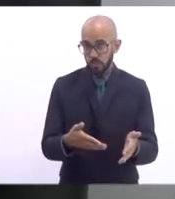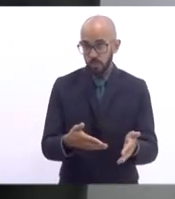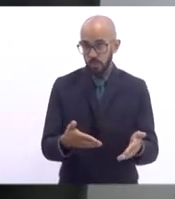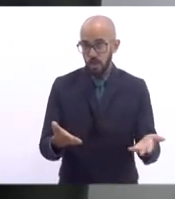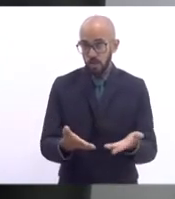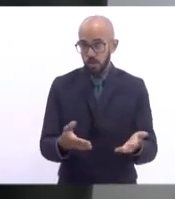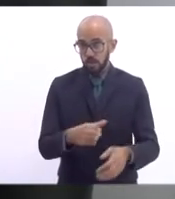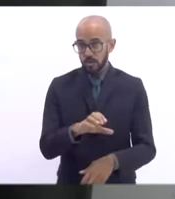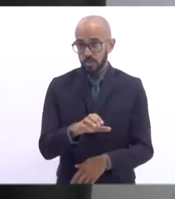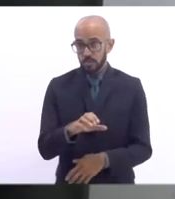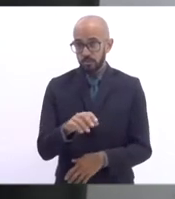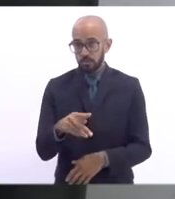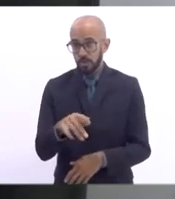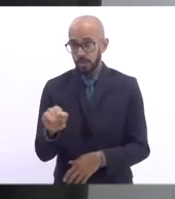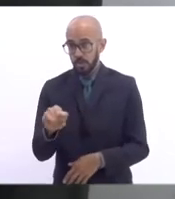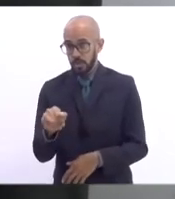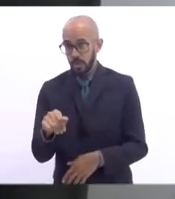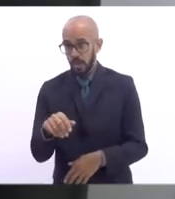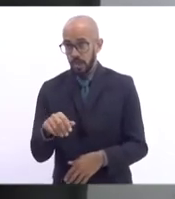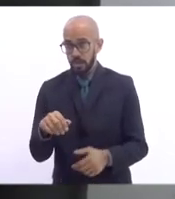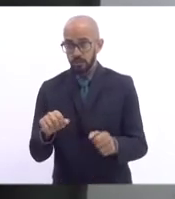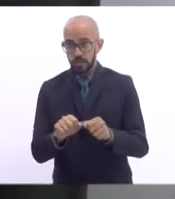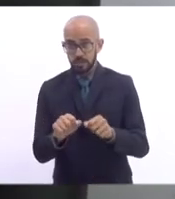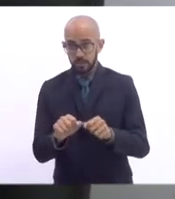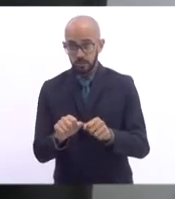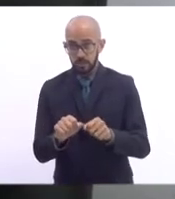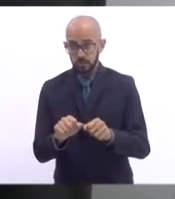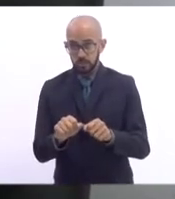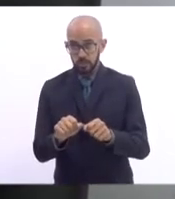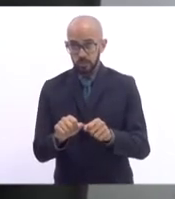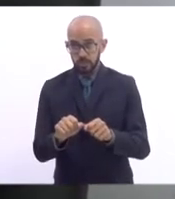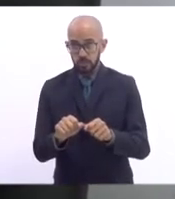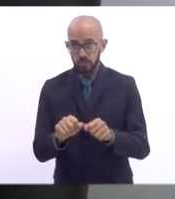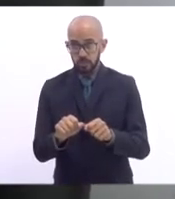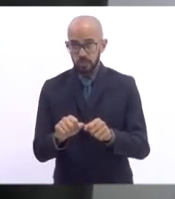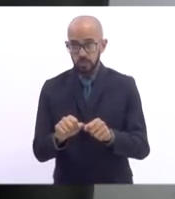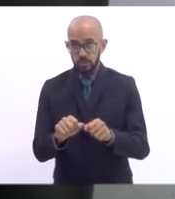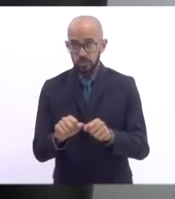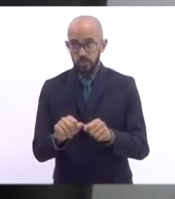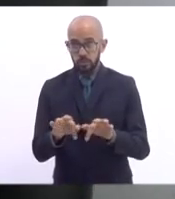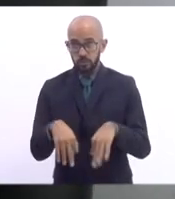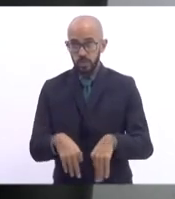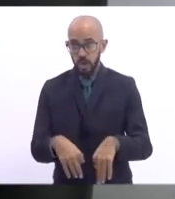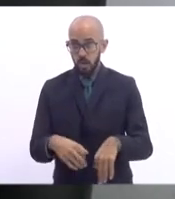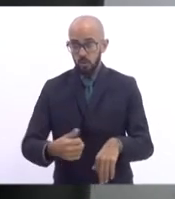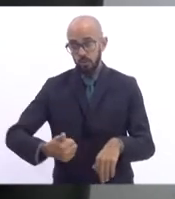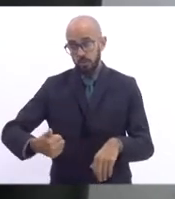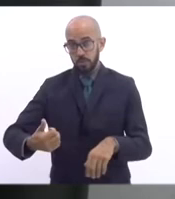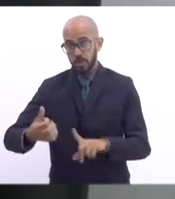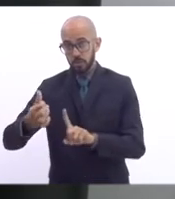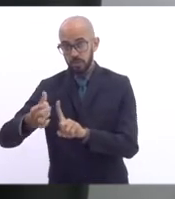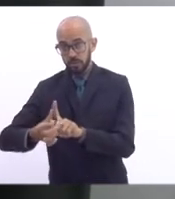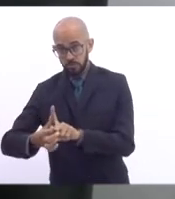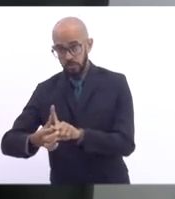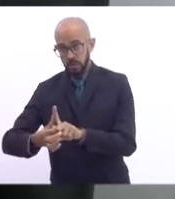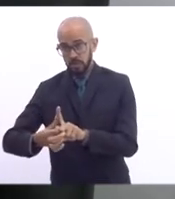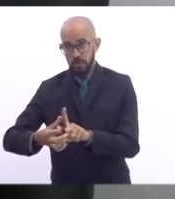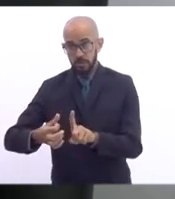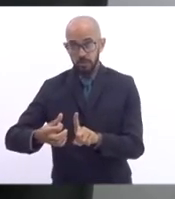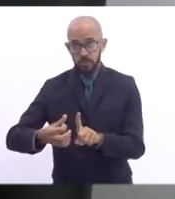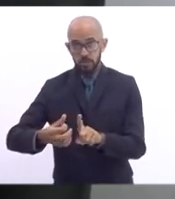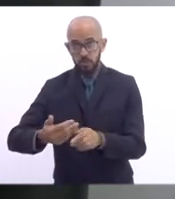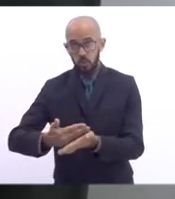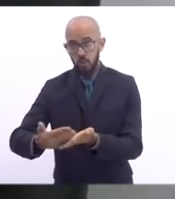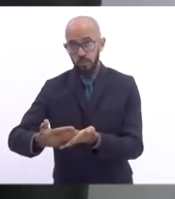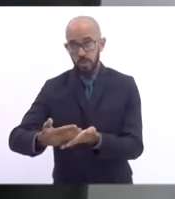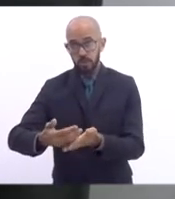ela está sendo realizada no final do primeiro semestre e no início do